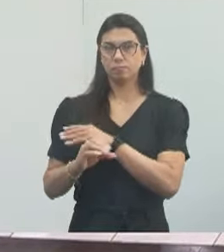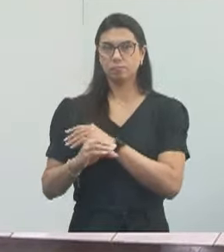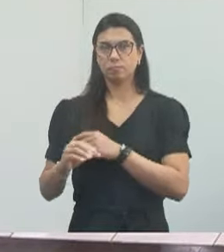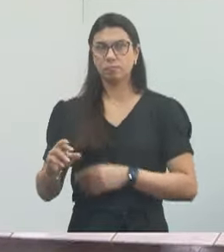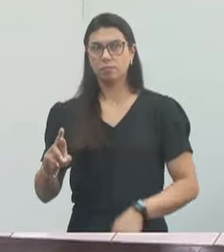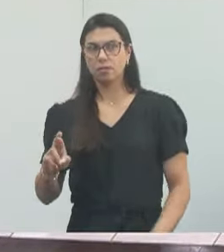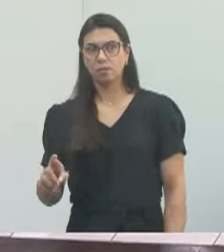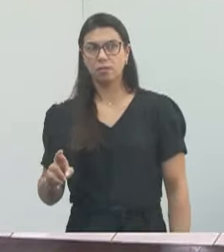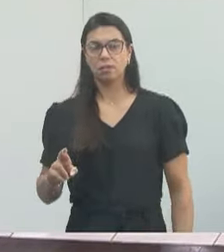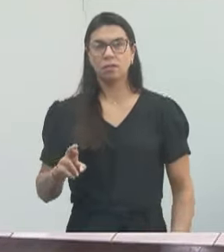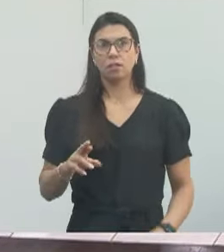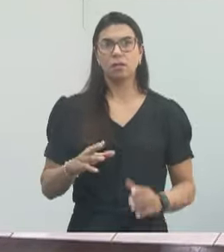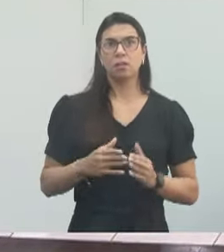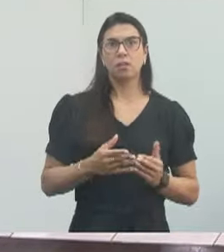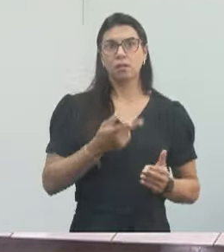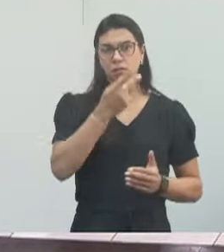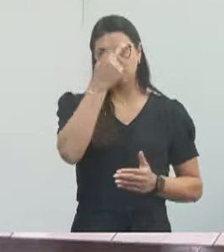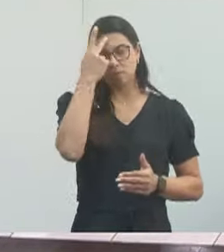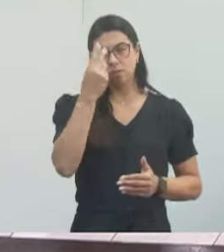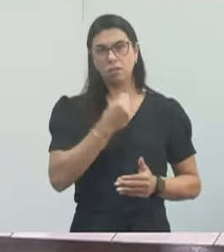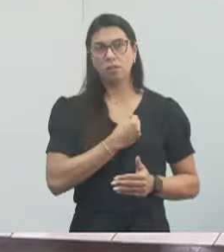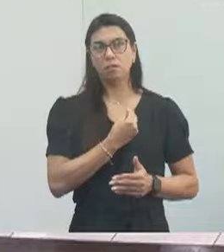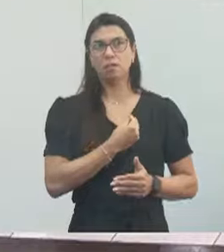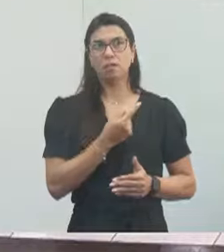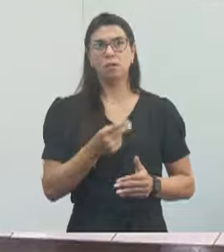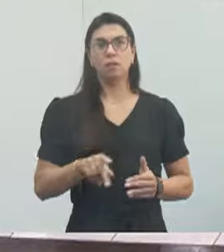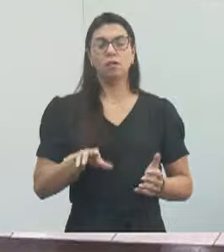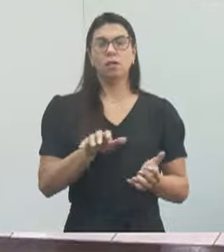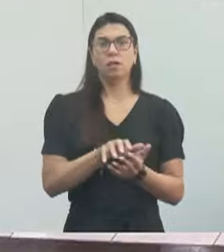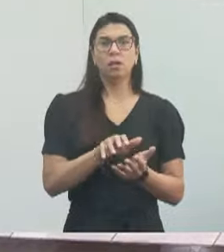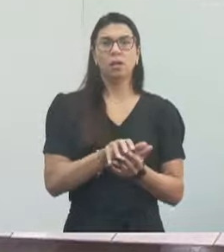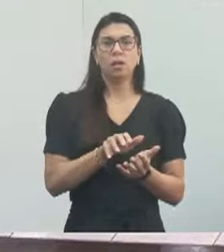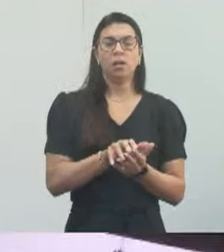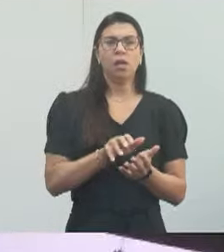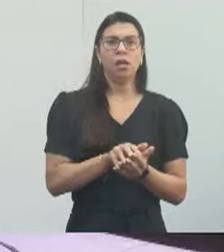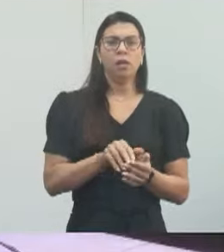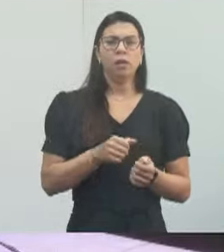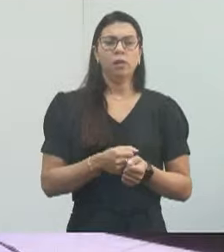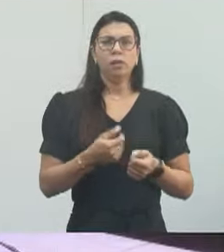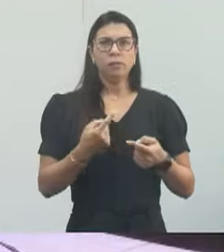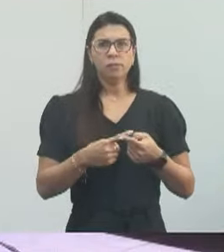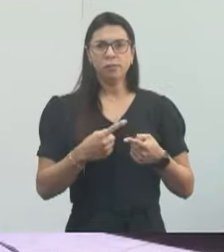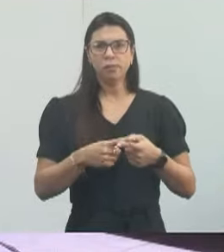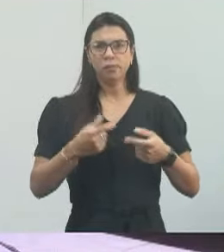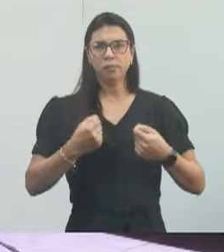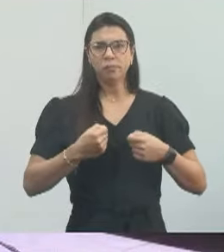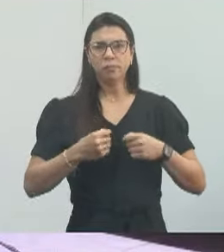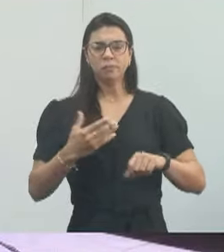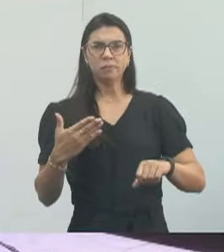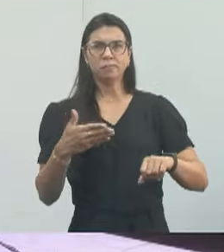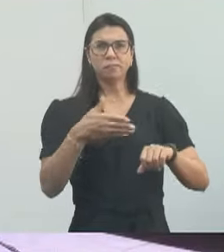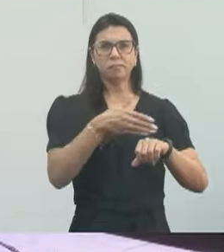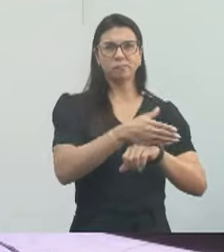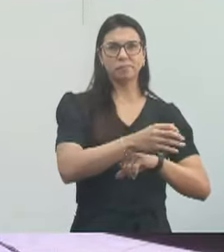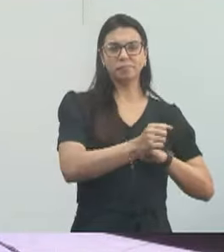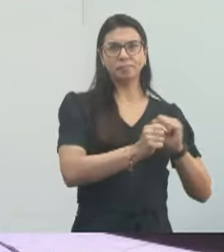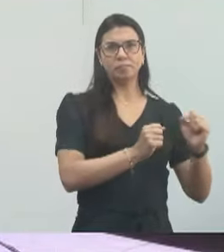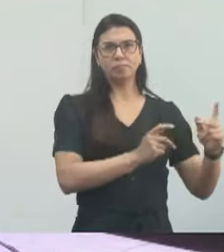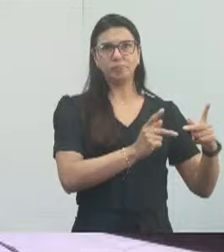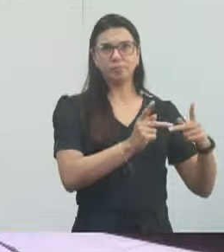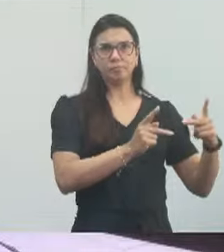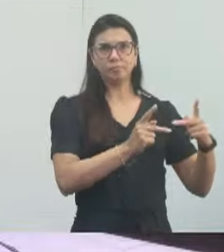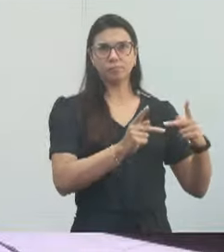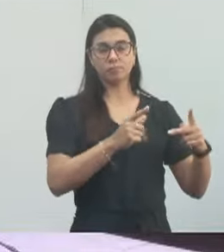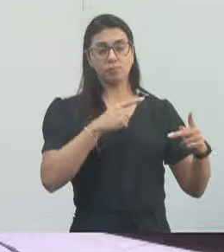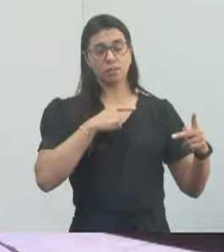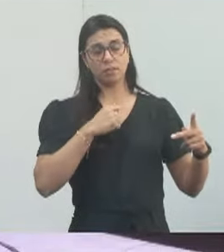moradores de Jacarei tá vivendo um momento triste né pra saída de Jacareí pro São José dos Campos né e ass enfrenta duas